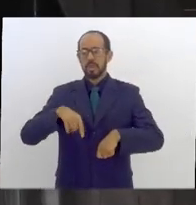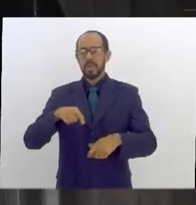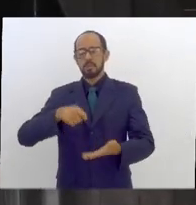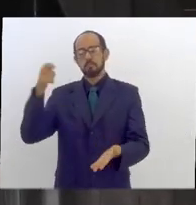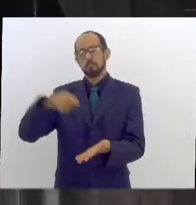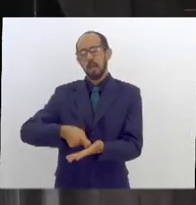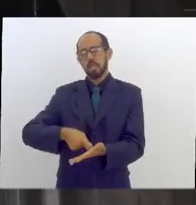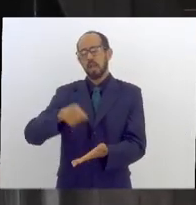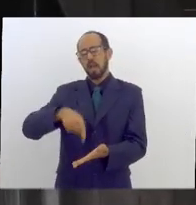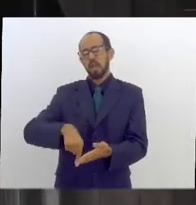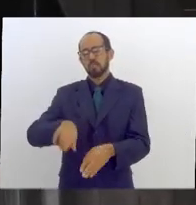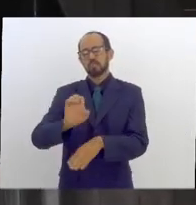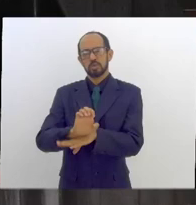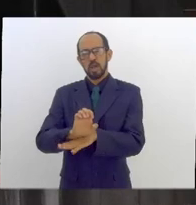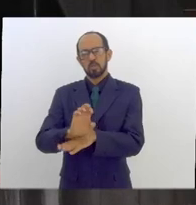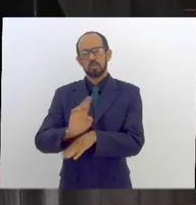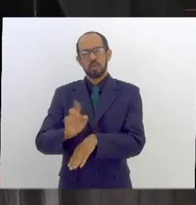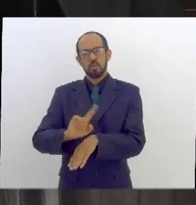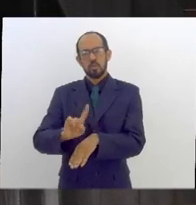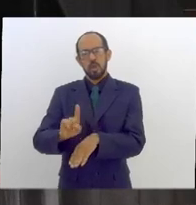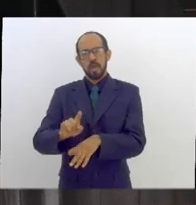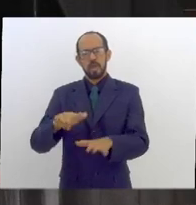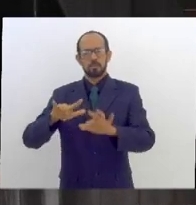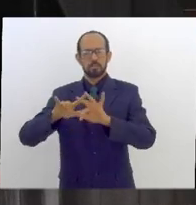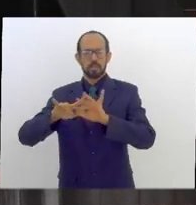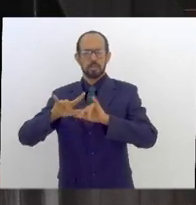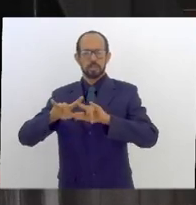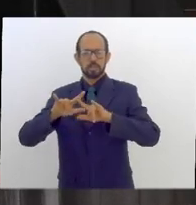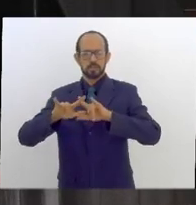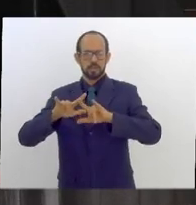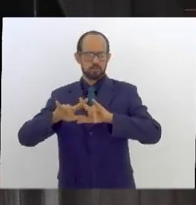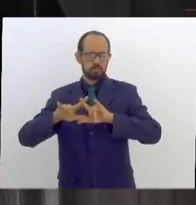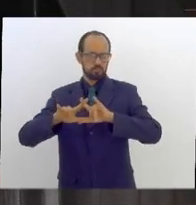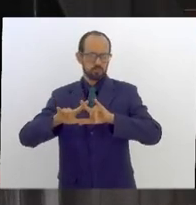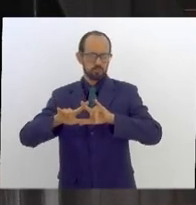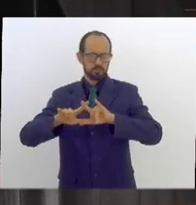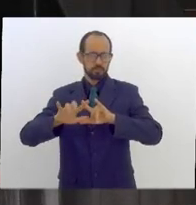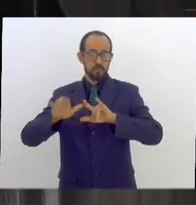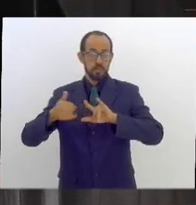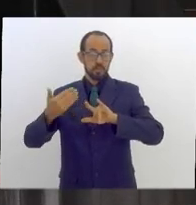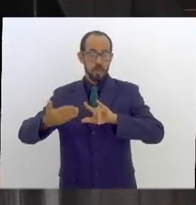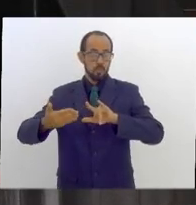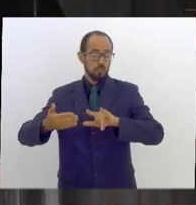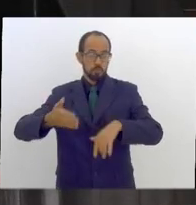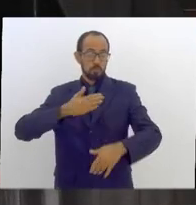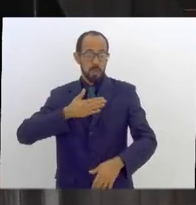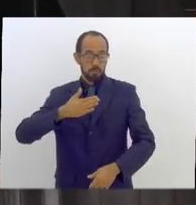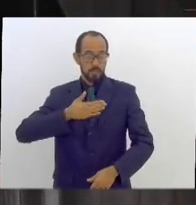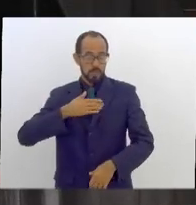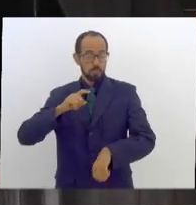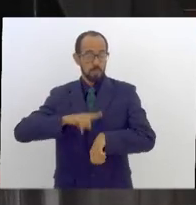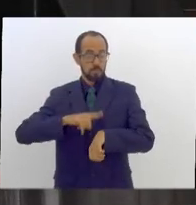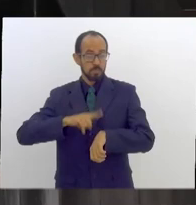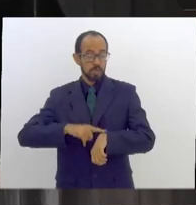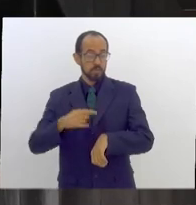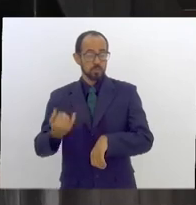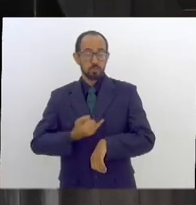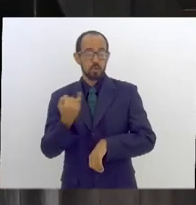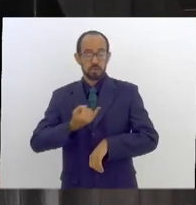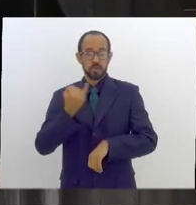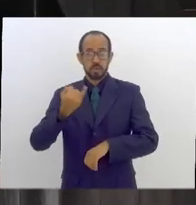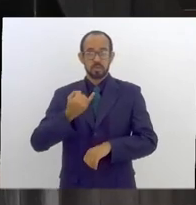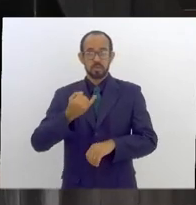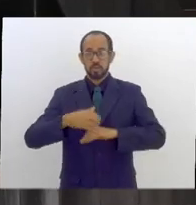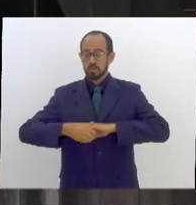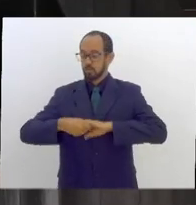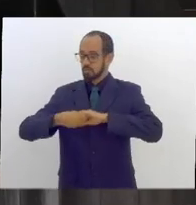Estado, e não o poder paralelo. Então, hoje, para mim, é um momento ímpar poder estar junto com os meus colegas, onde saúdo também,